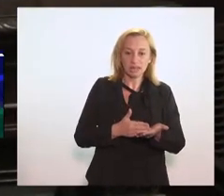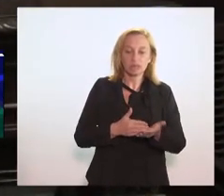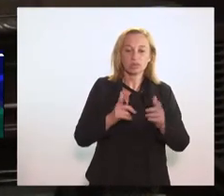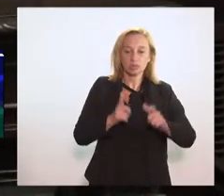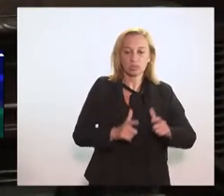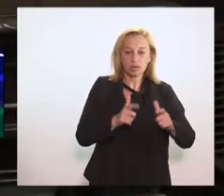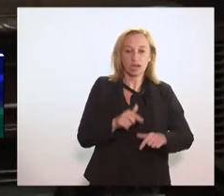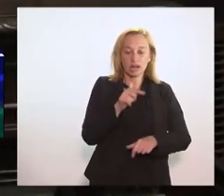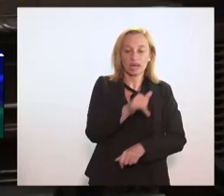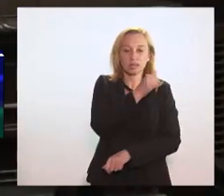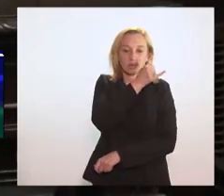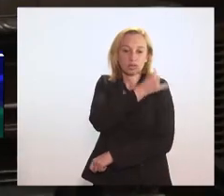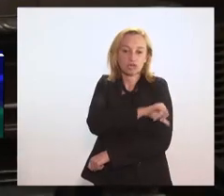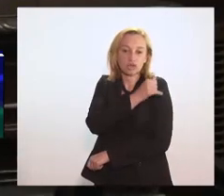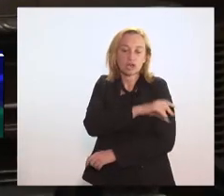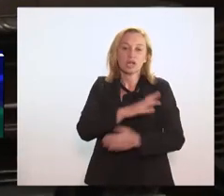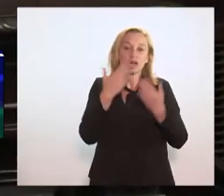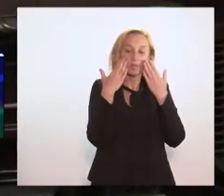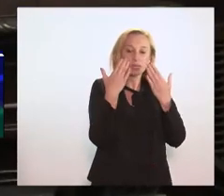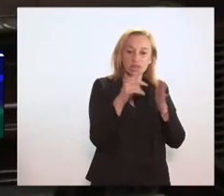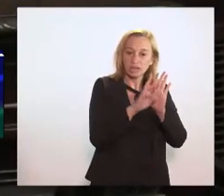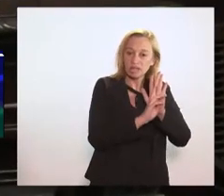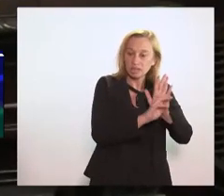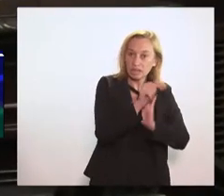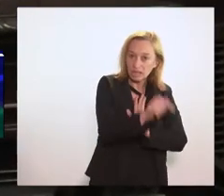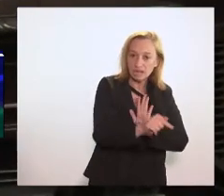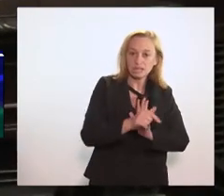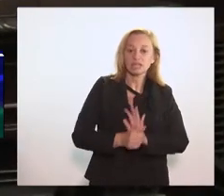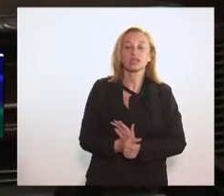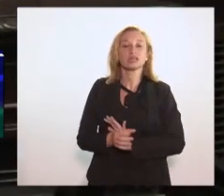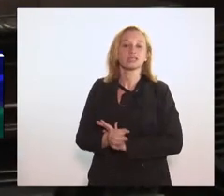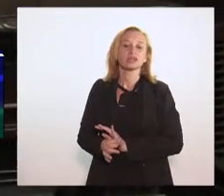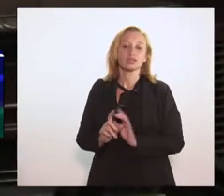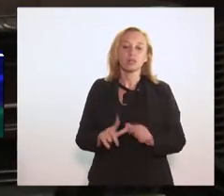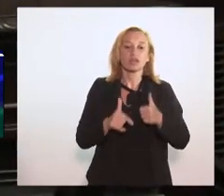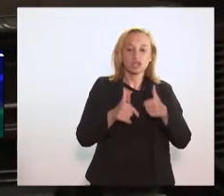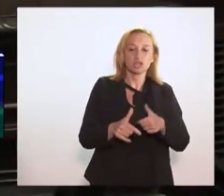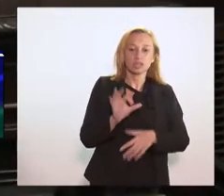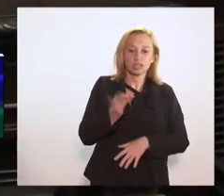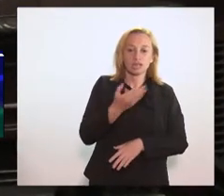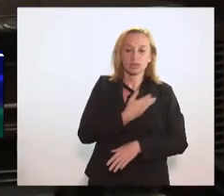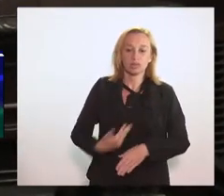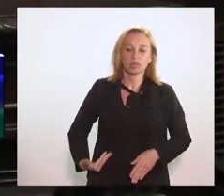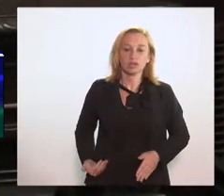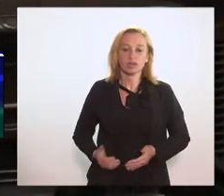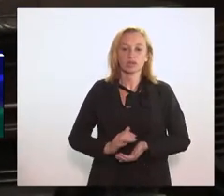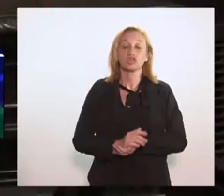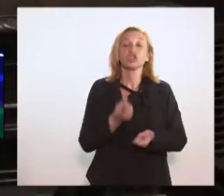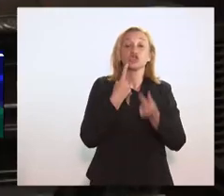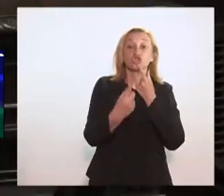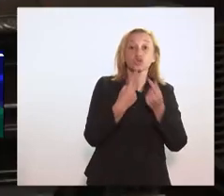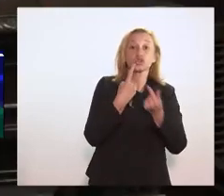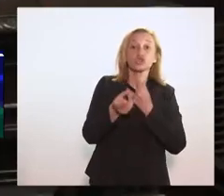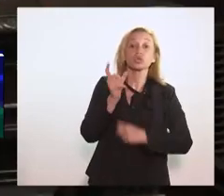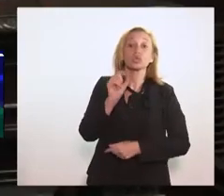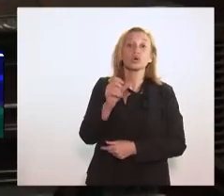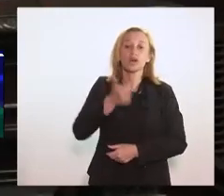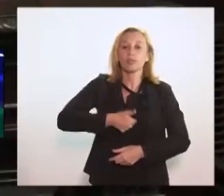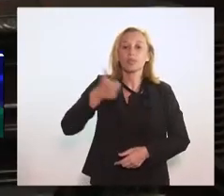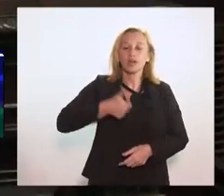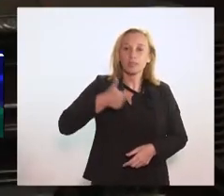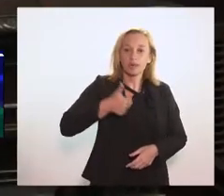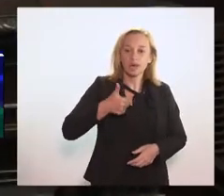Janeiro ali representado. E numa atitude de extrema coerência do senhor governador, foram discutidos, primeiro,